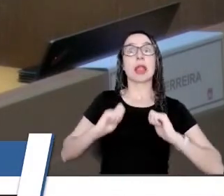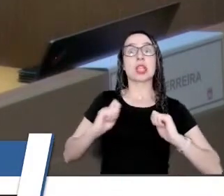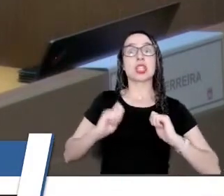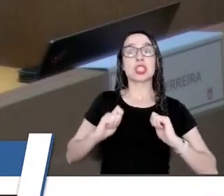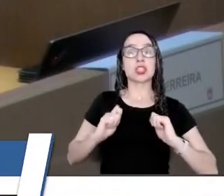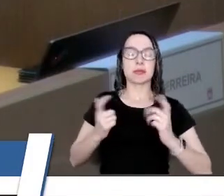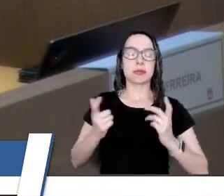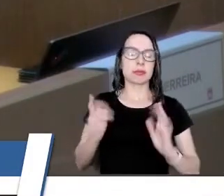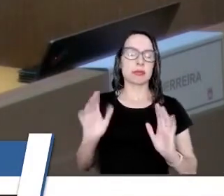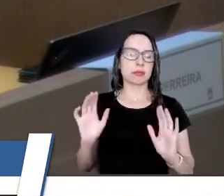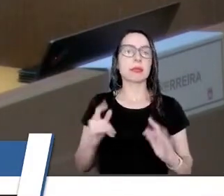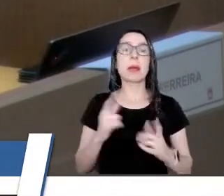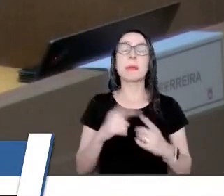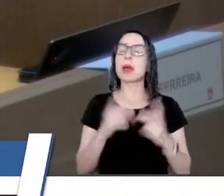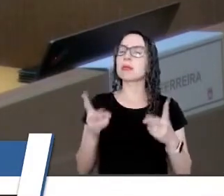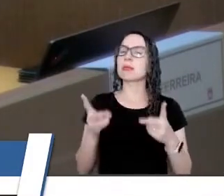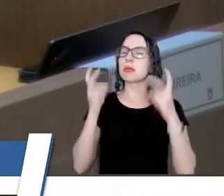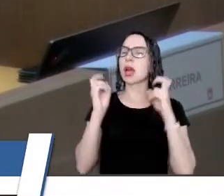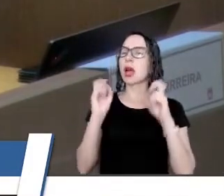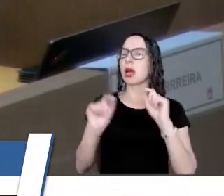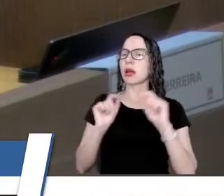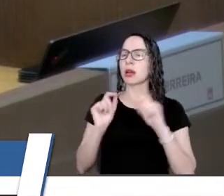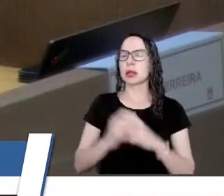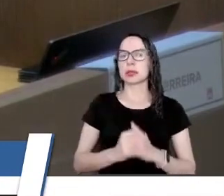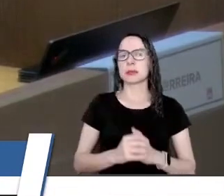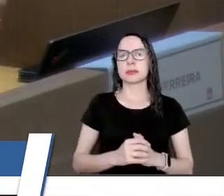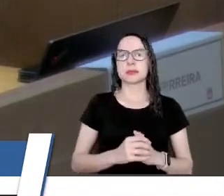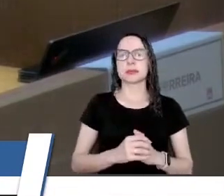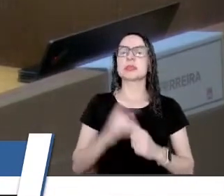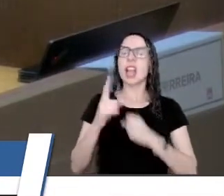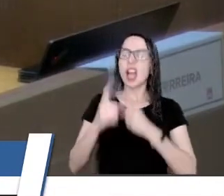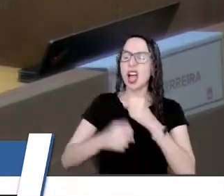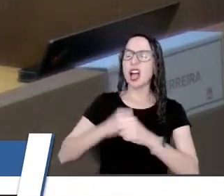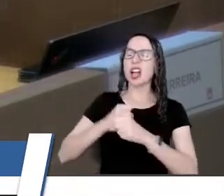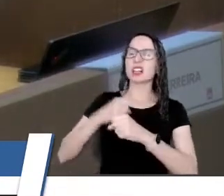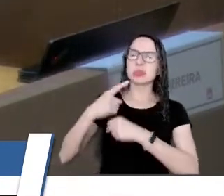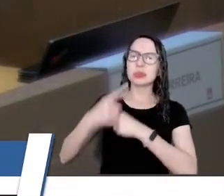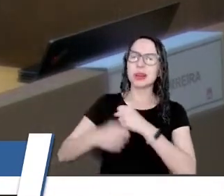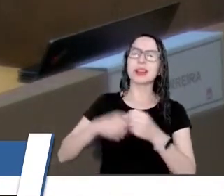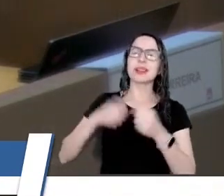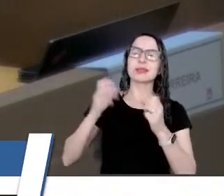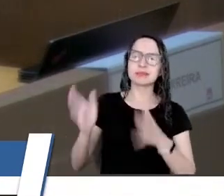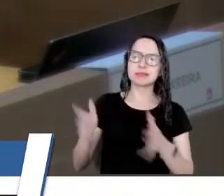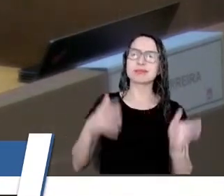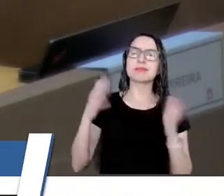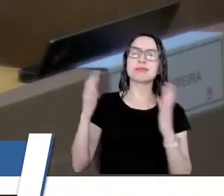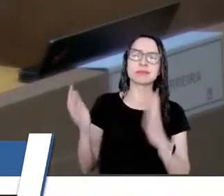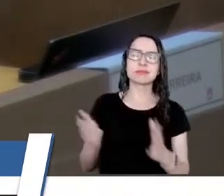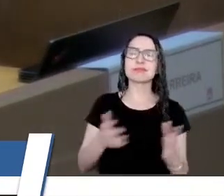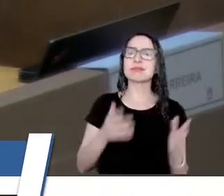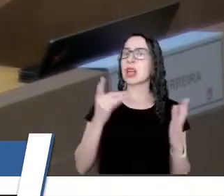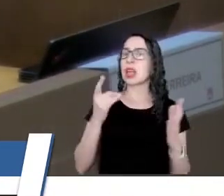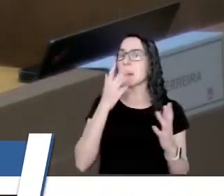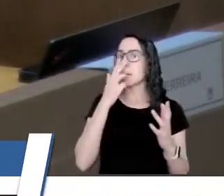gente percebe uma coisa, presidente, entra ano, sai ano, a máquina, ela continua funcionando